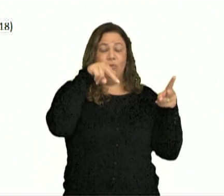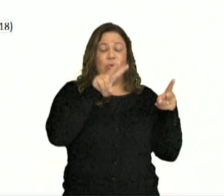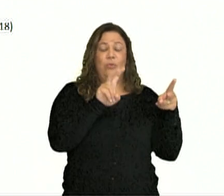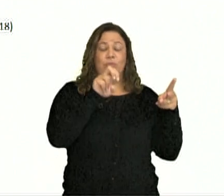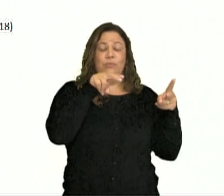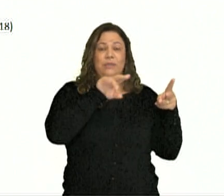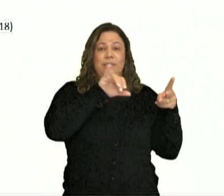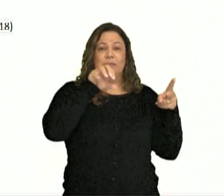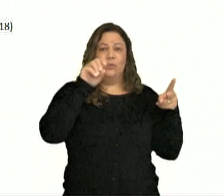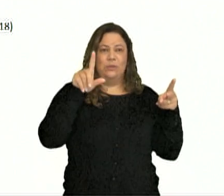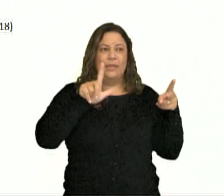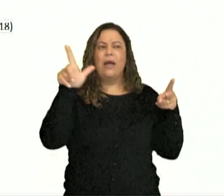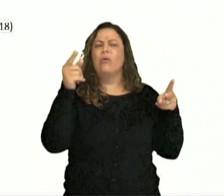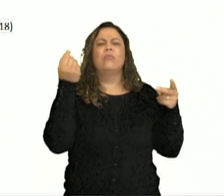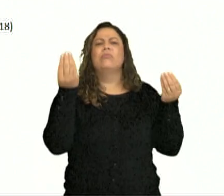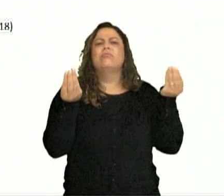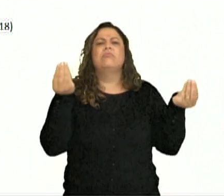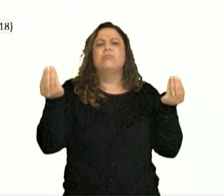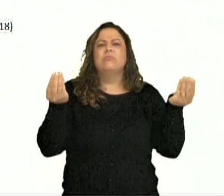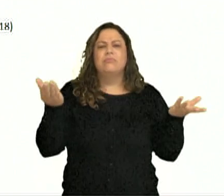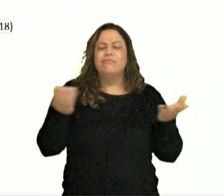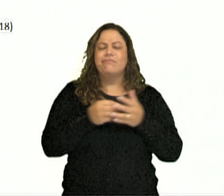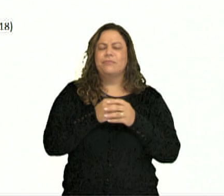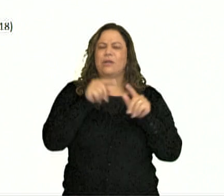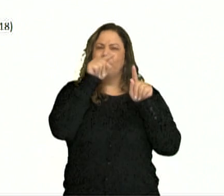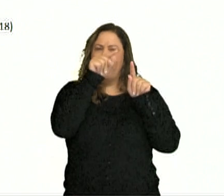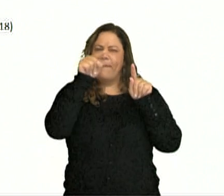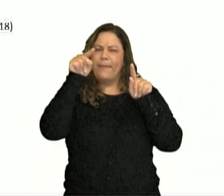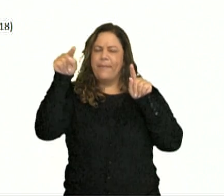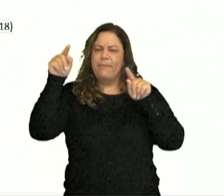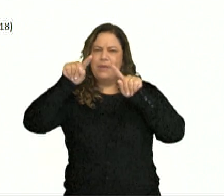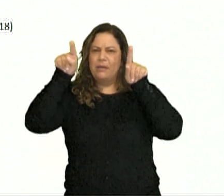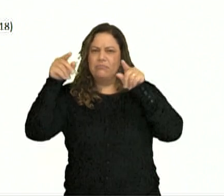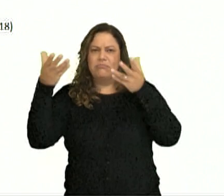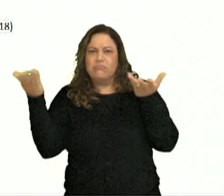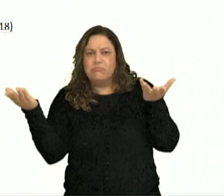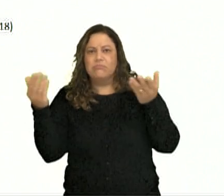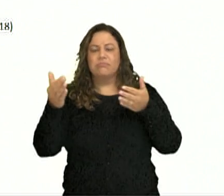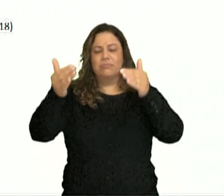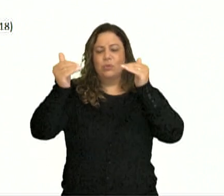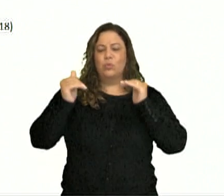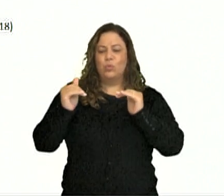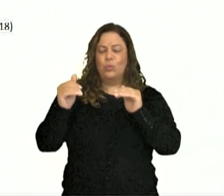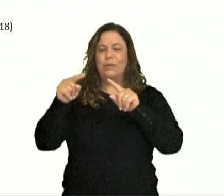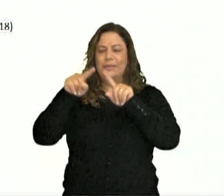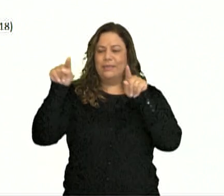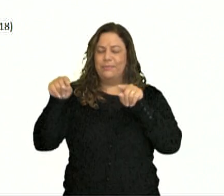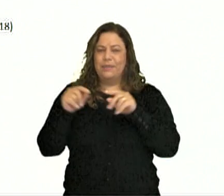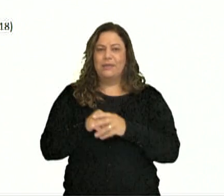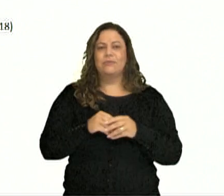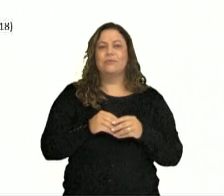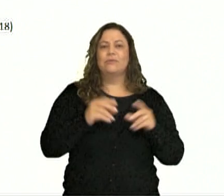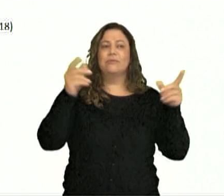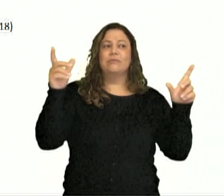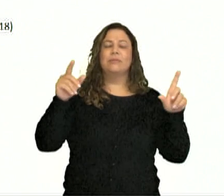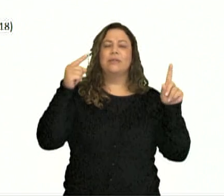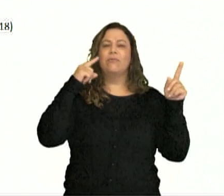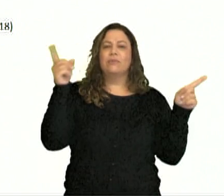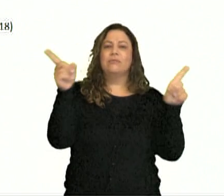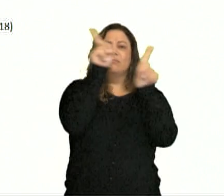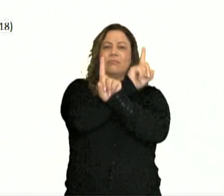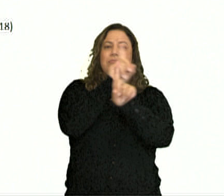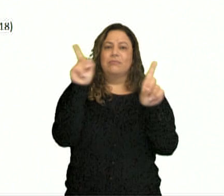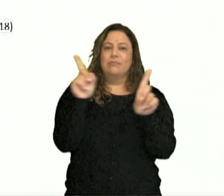convencional. Será que é essa aqui das bolinhas e pontinhos? Ou será que é essa aqui de baixo? Hein? Que tem as notas